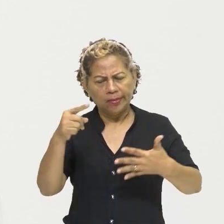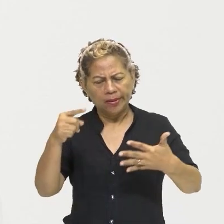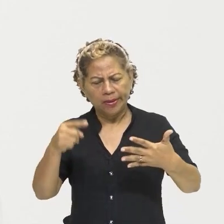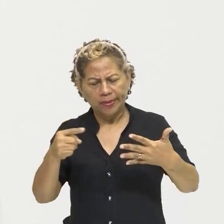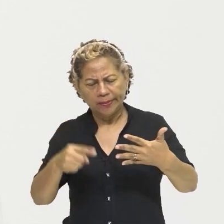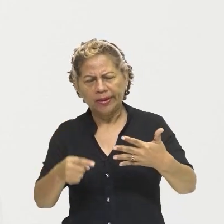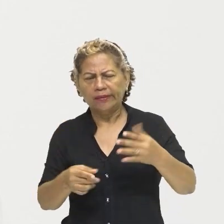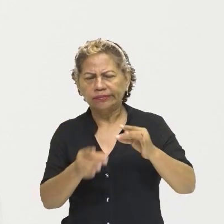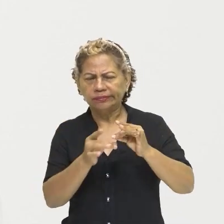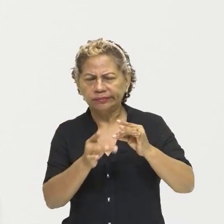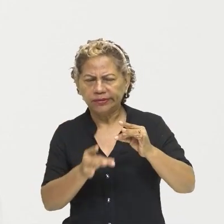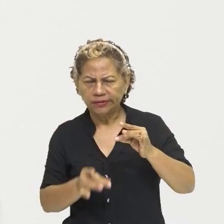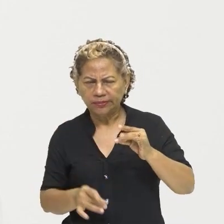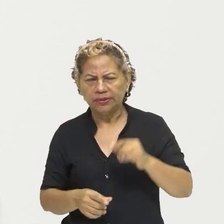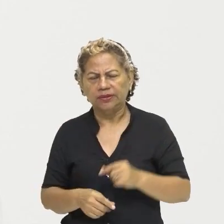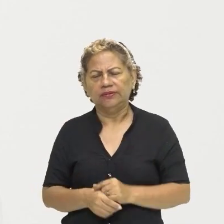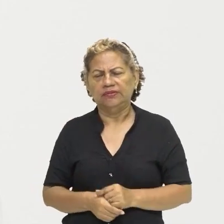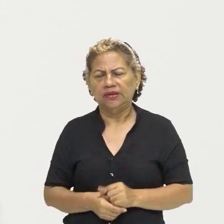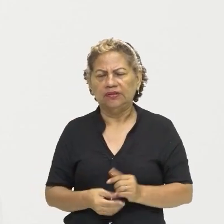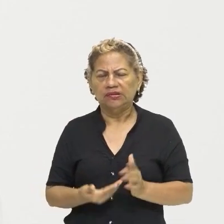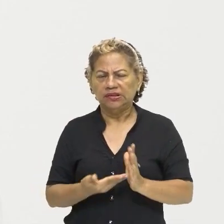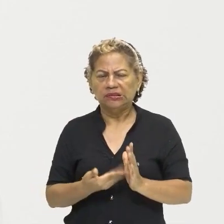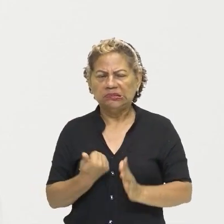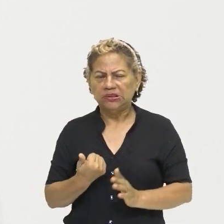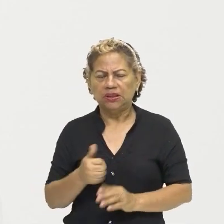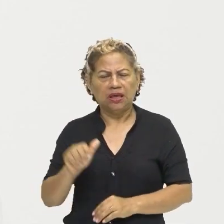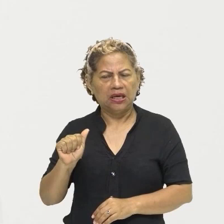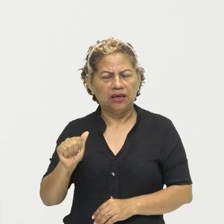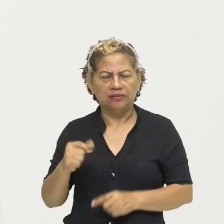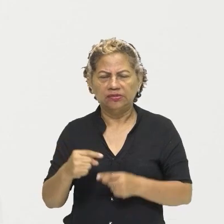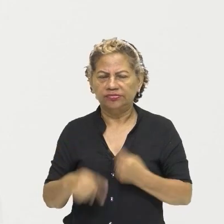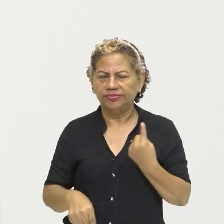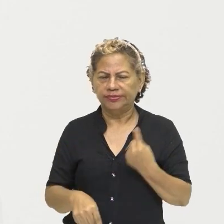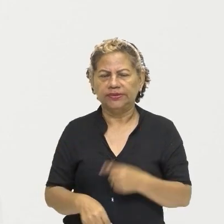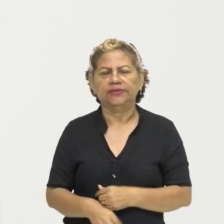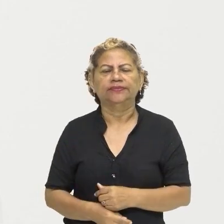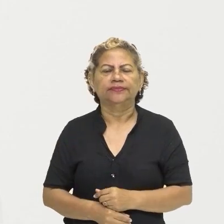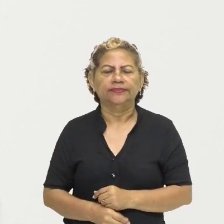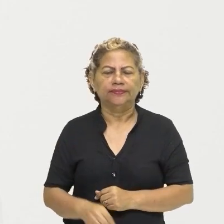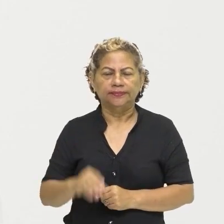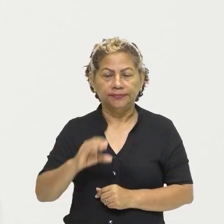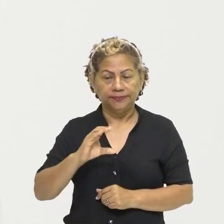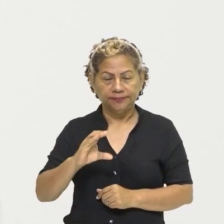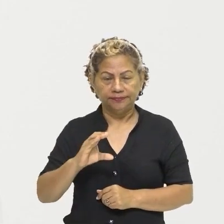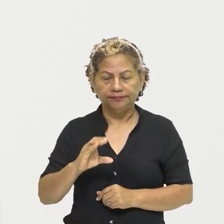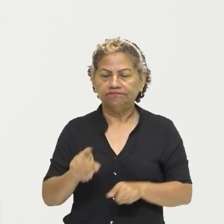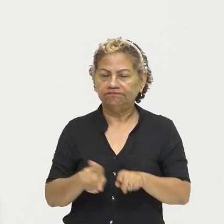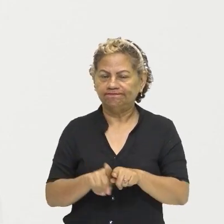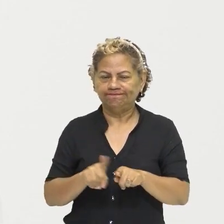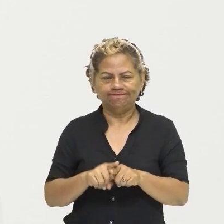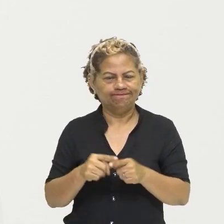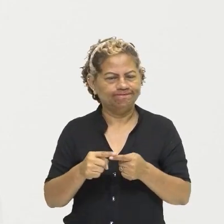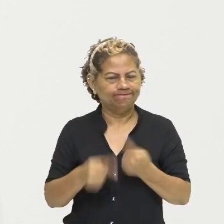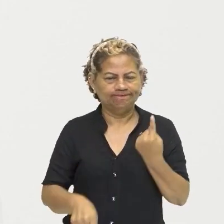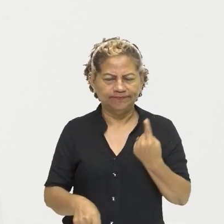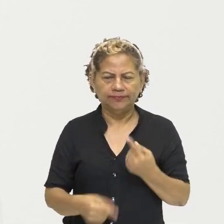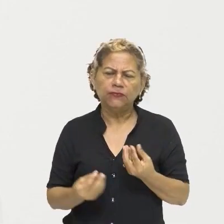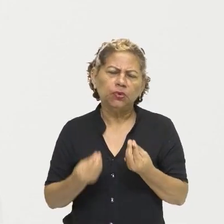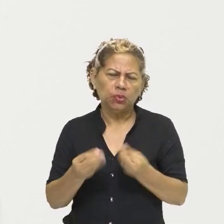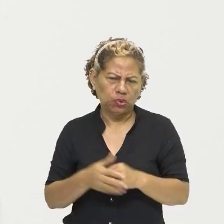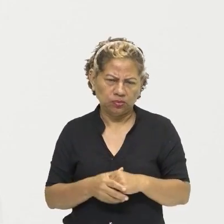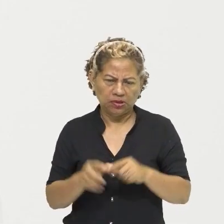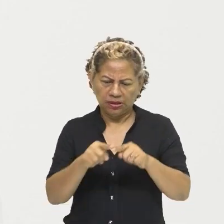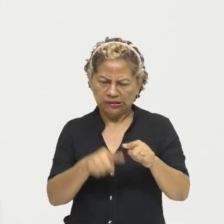eliminada por quê? Porque as órbitas não são circunferências perfeitas, né? Porque circular com o Sol no